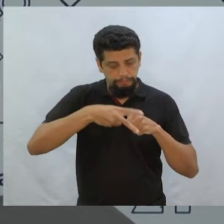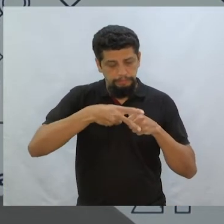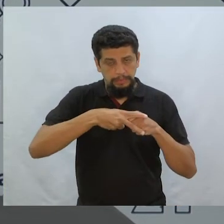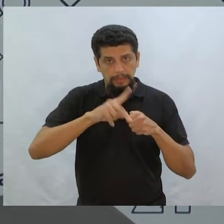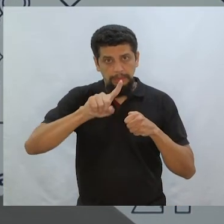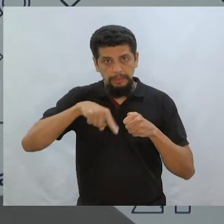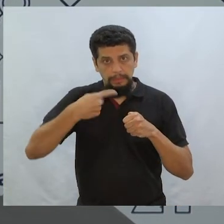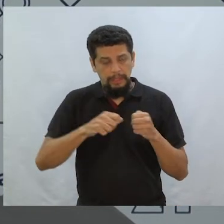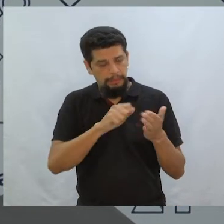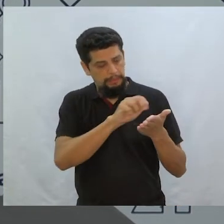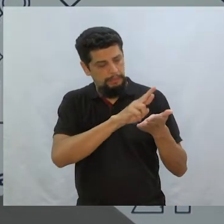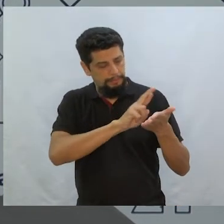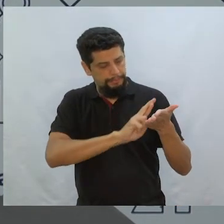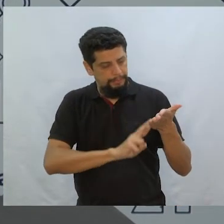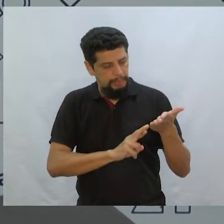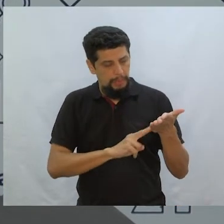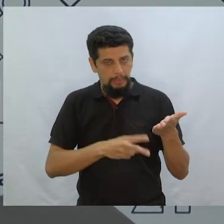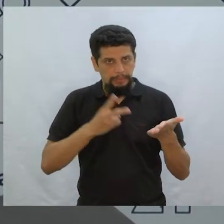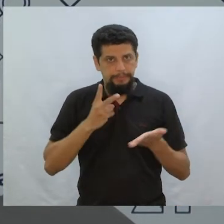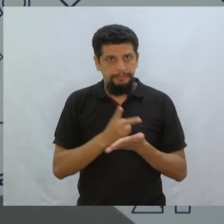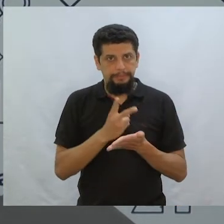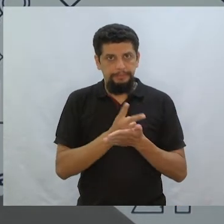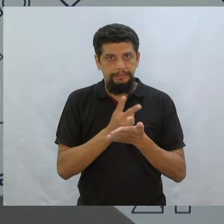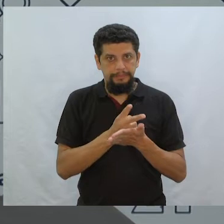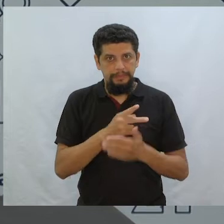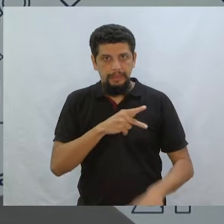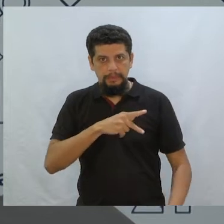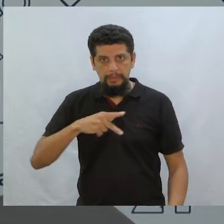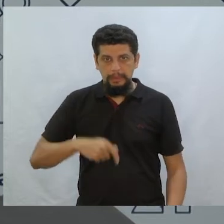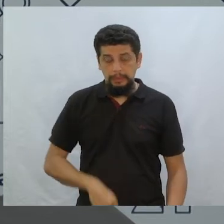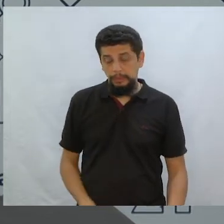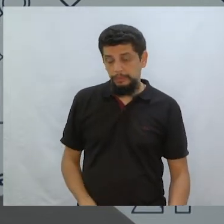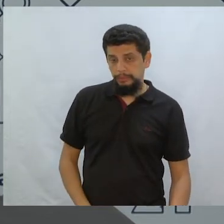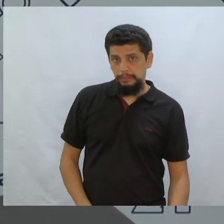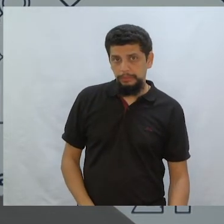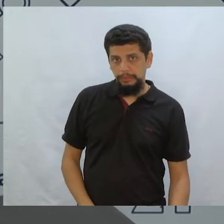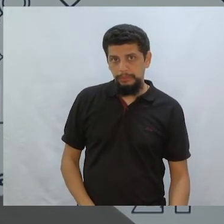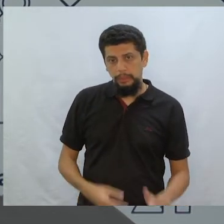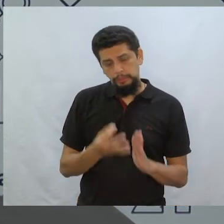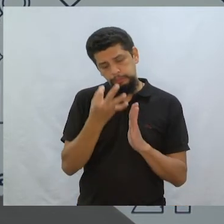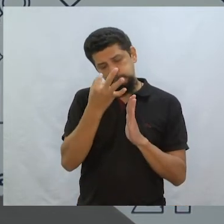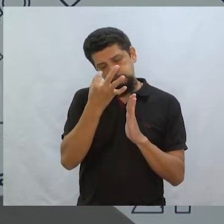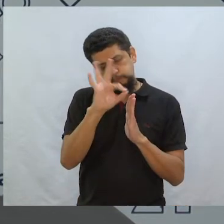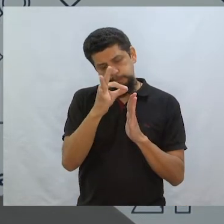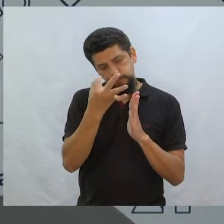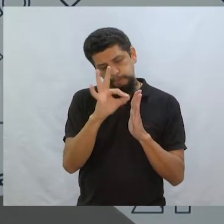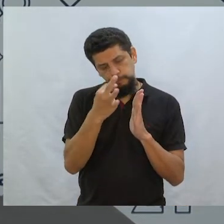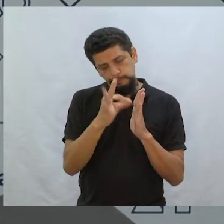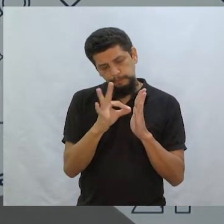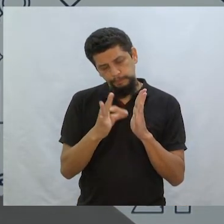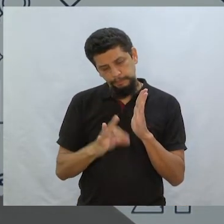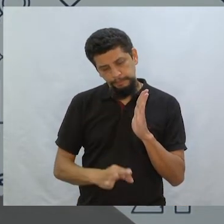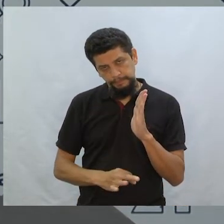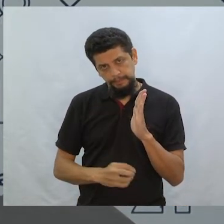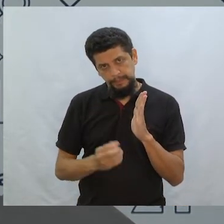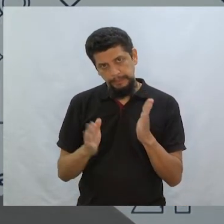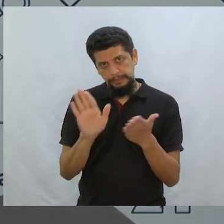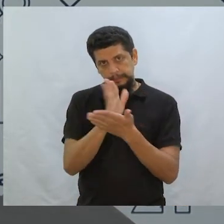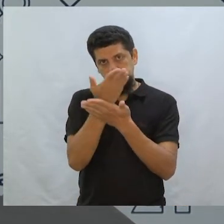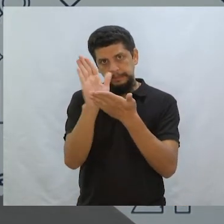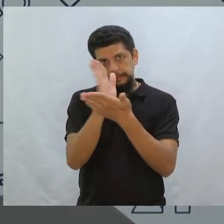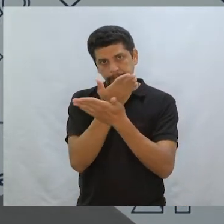adverbial depois a redação continua e a professora vai continuando com a correção